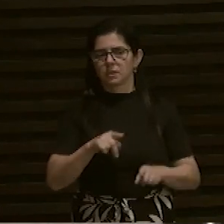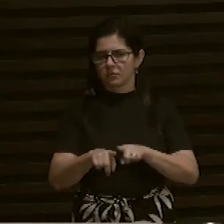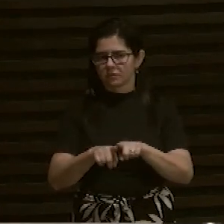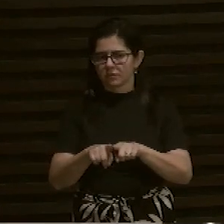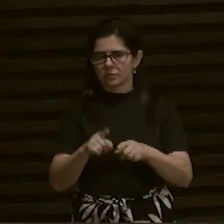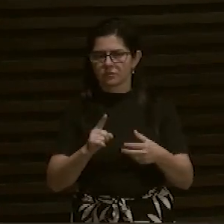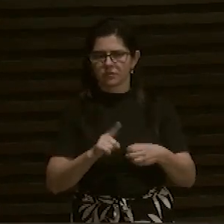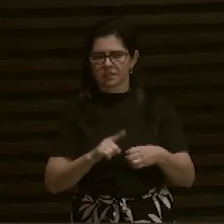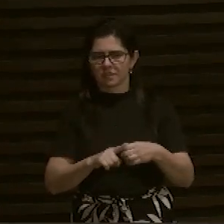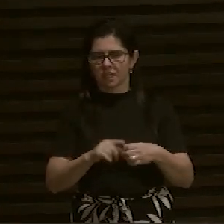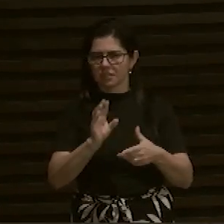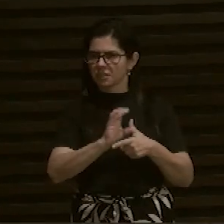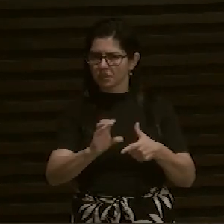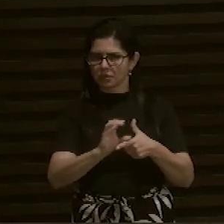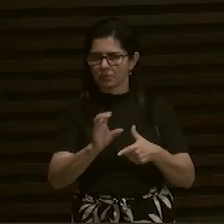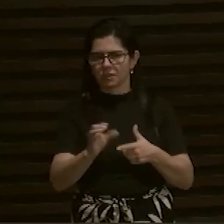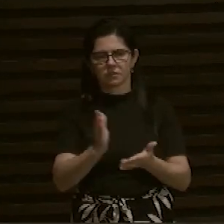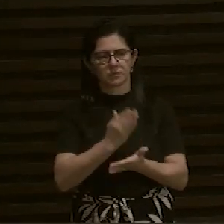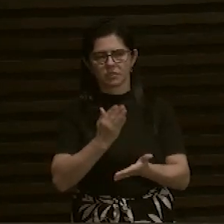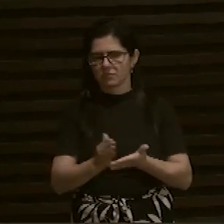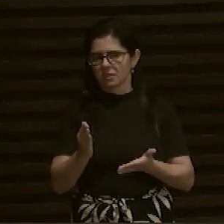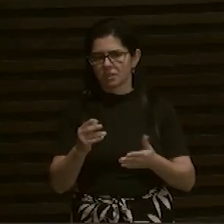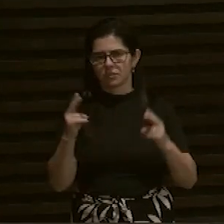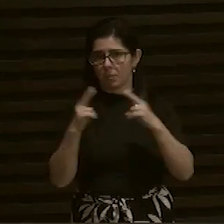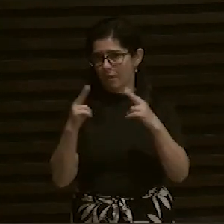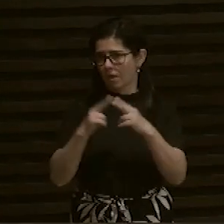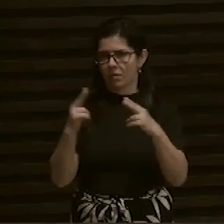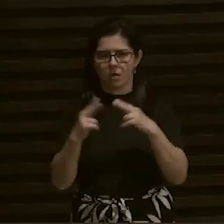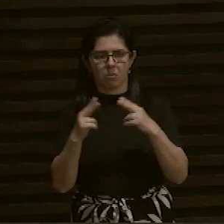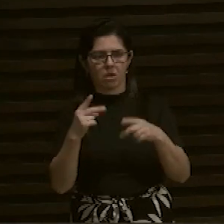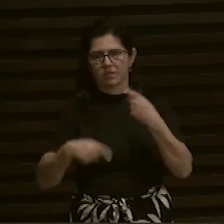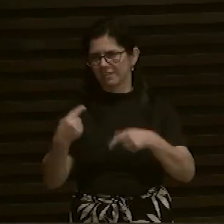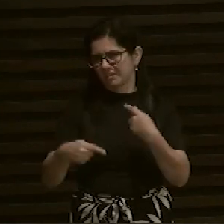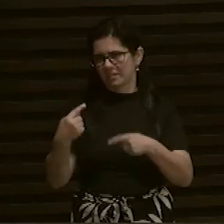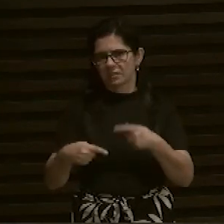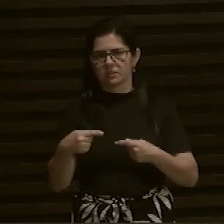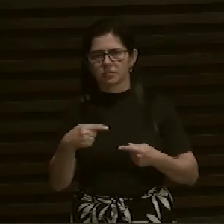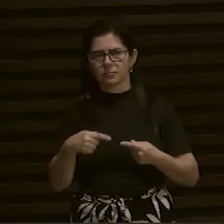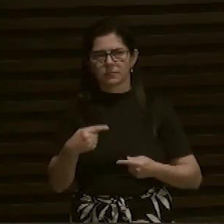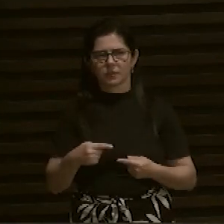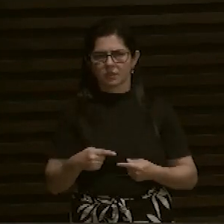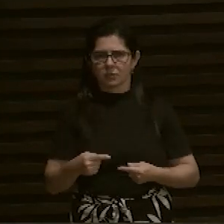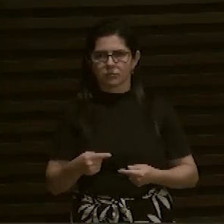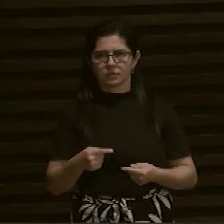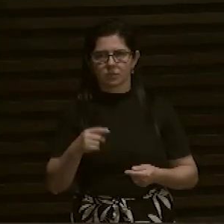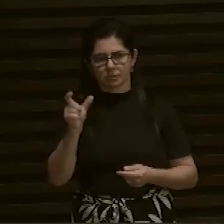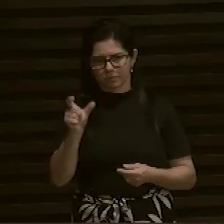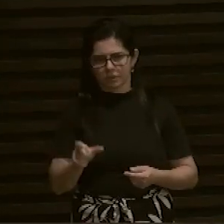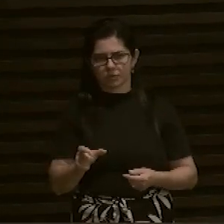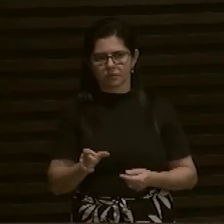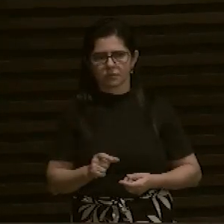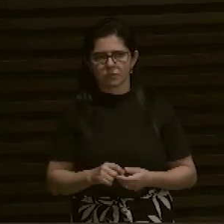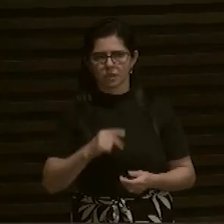torno de homens. Eles estão brigando, porque uns são de Apolo, outros são de Paulo, outros são de Pedro, e ainda tem aqueles que querem ser, sim,